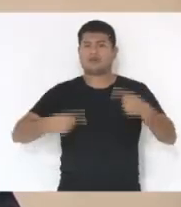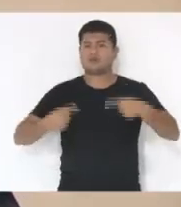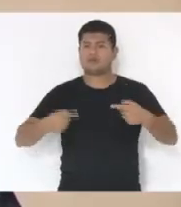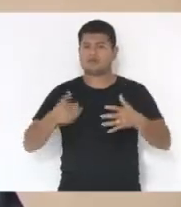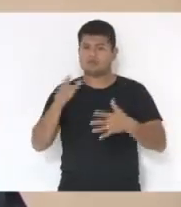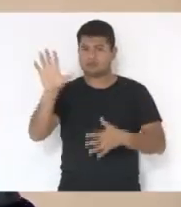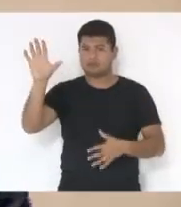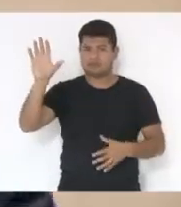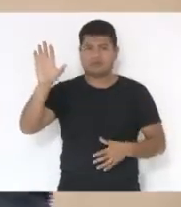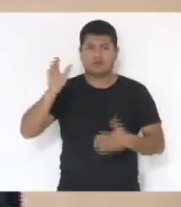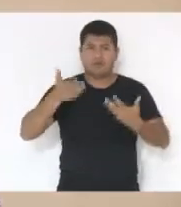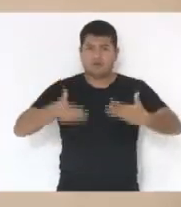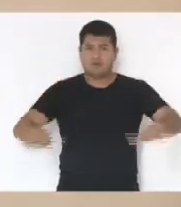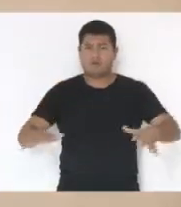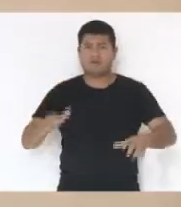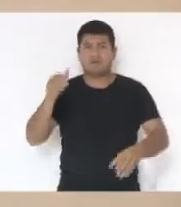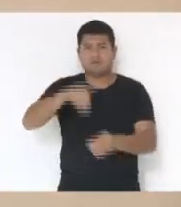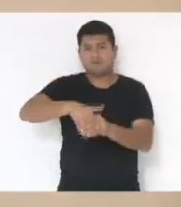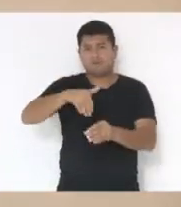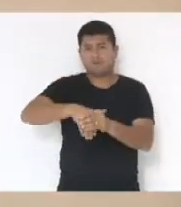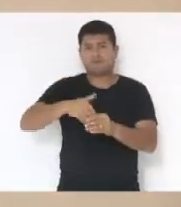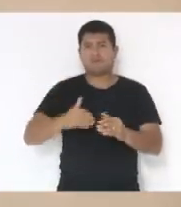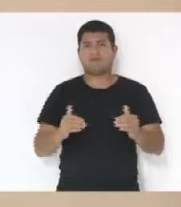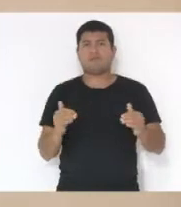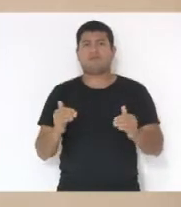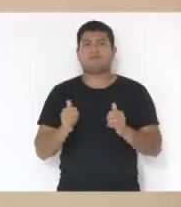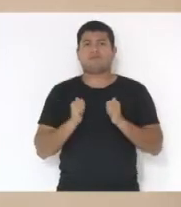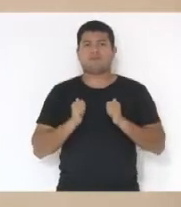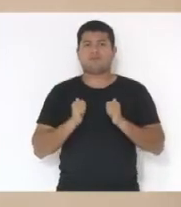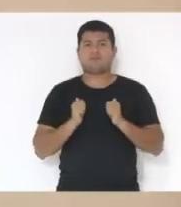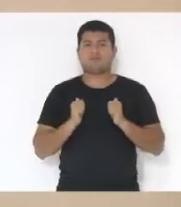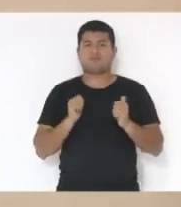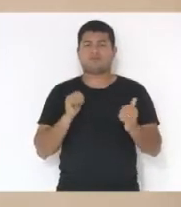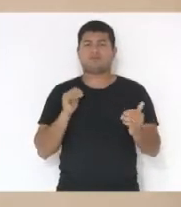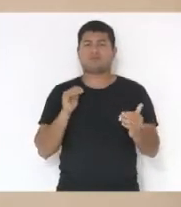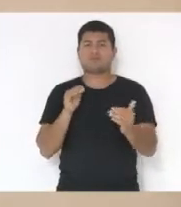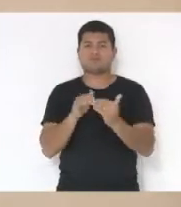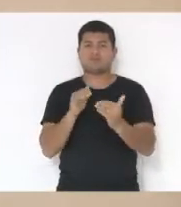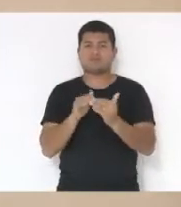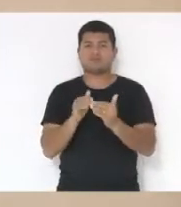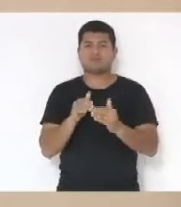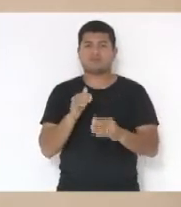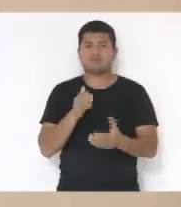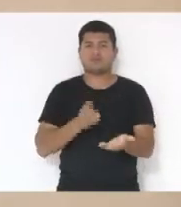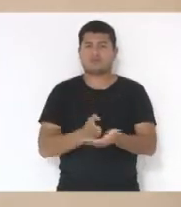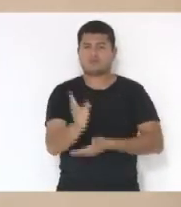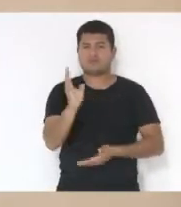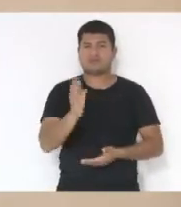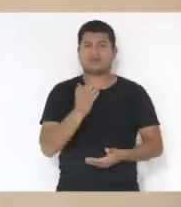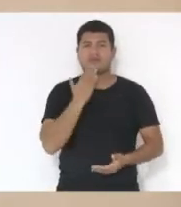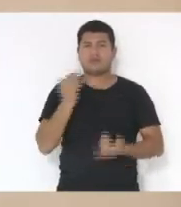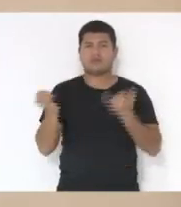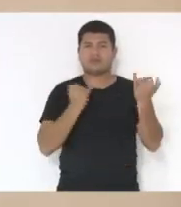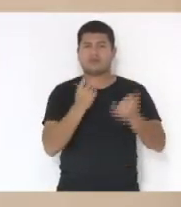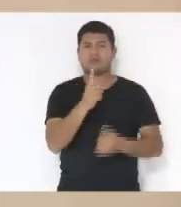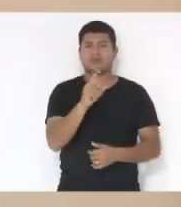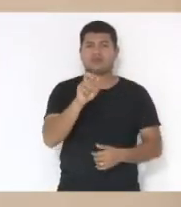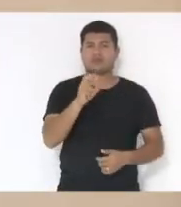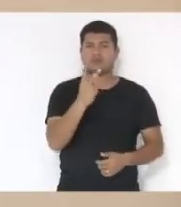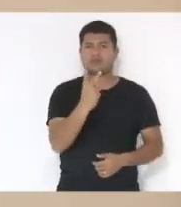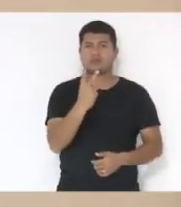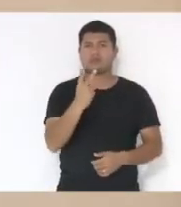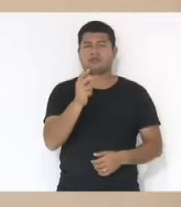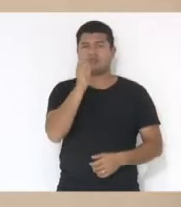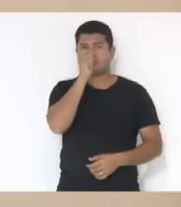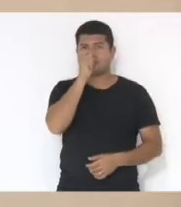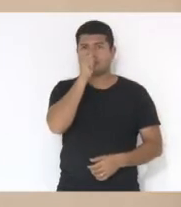queira discutir, em votação, deputados que aprovam permaneçam como se encontram. Aprovado por unanimidade. Pedido de informação 152, autor deputado João